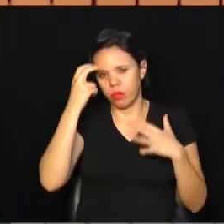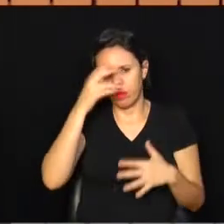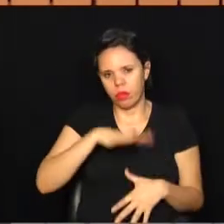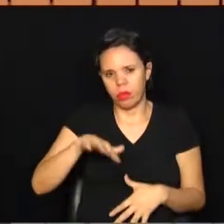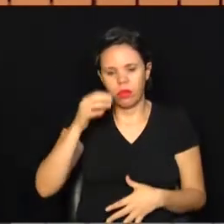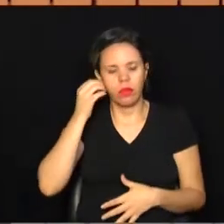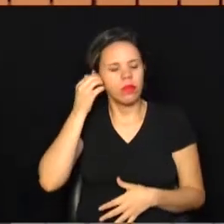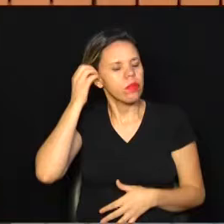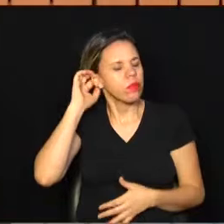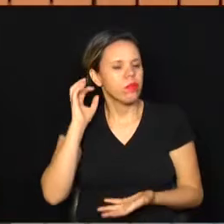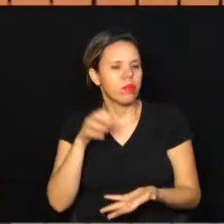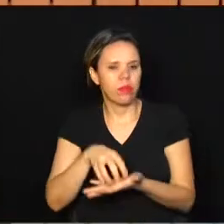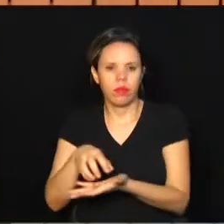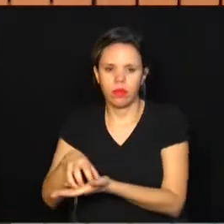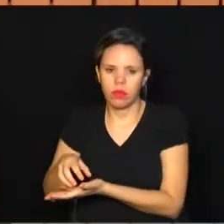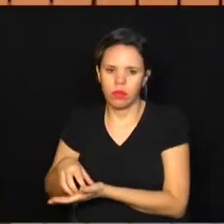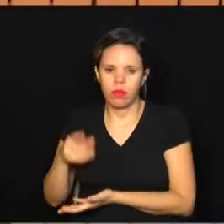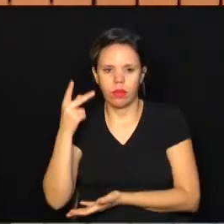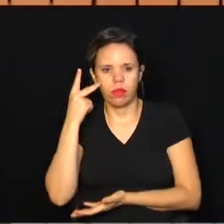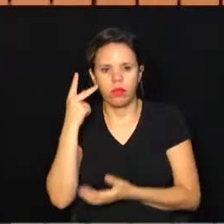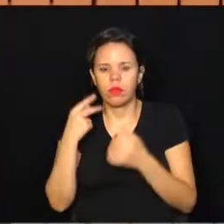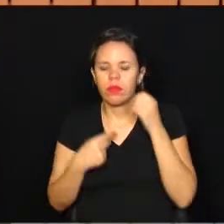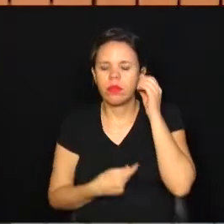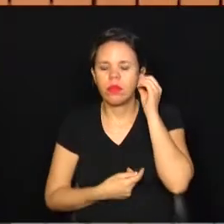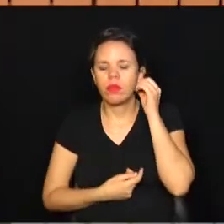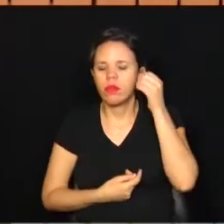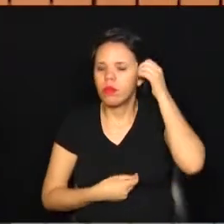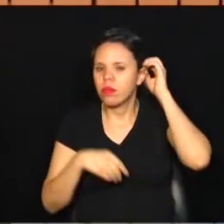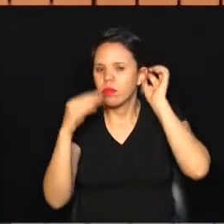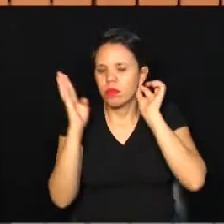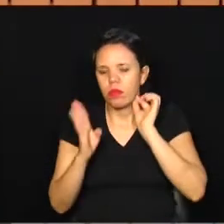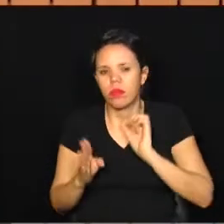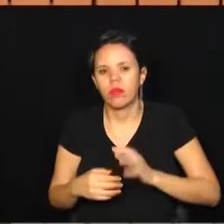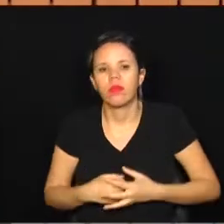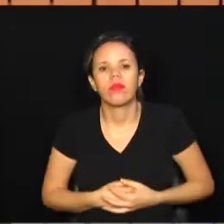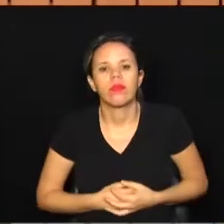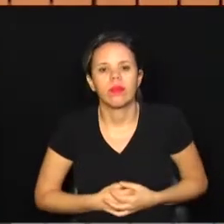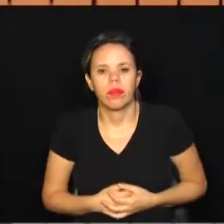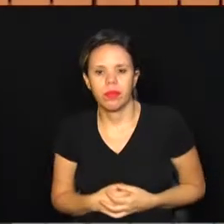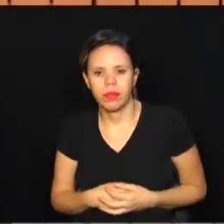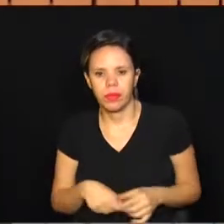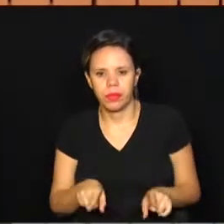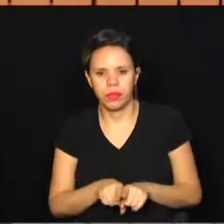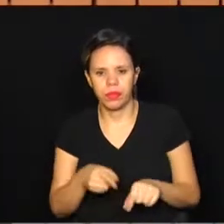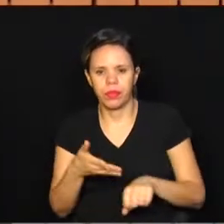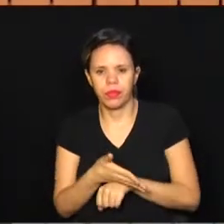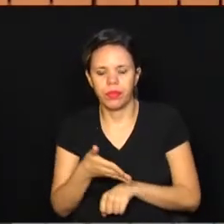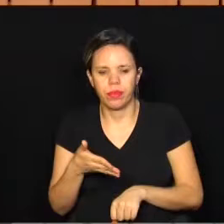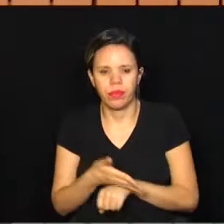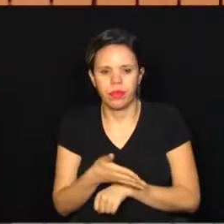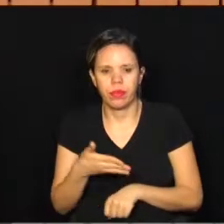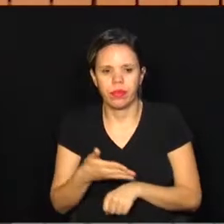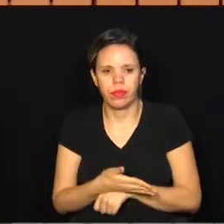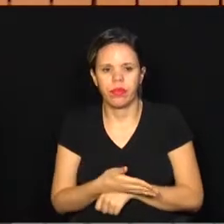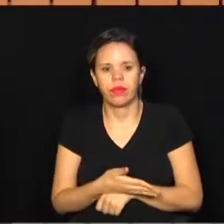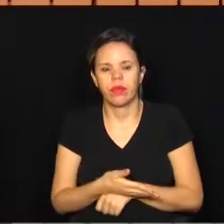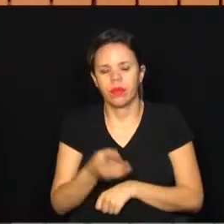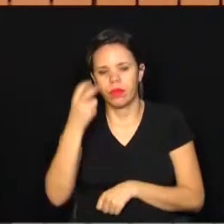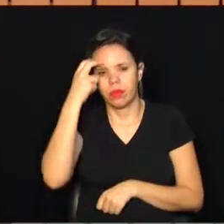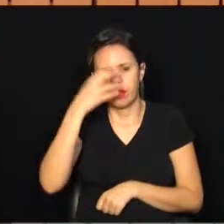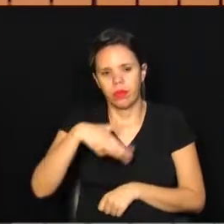Núcleo São Paulo de ICOMOS, no Brasil. E também participa da Rede de Patrimônio Cultural